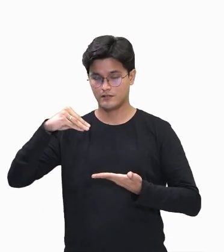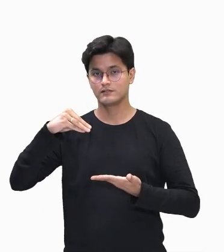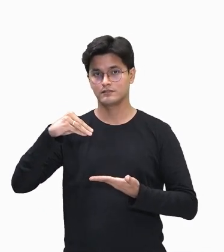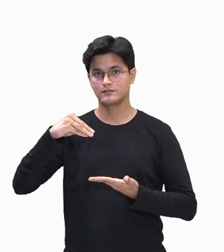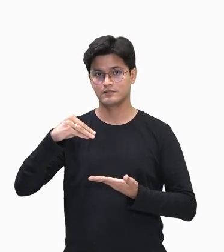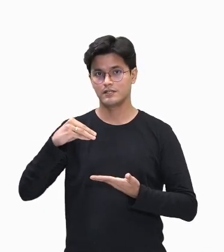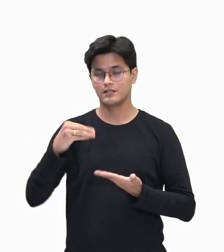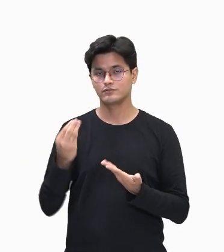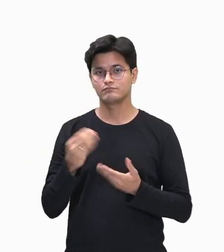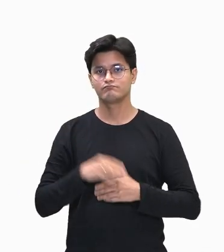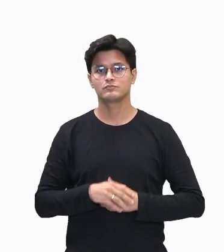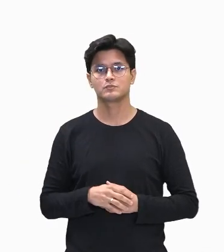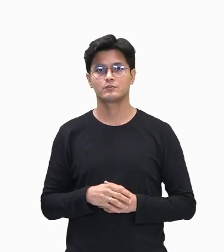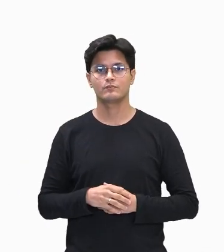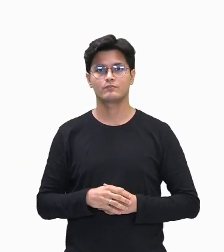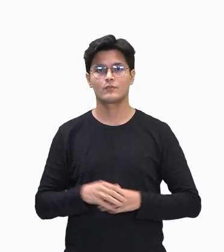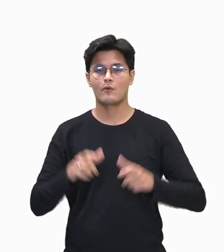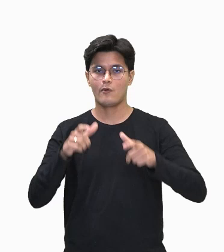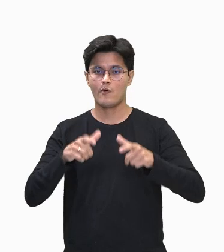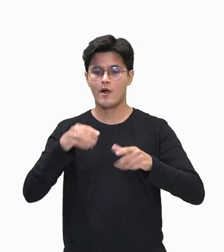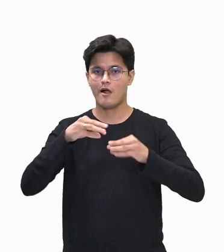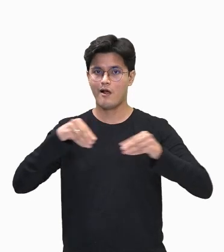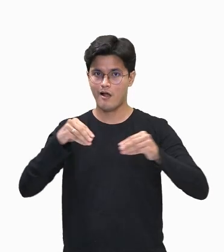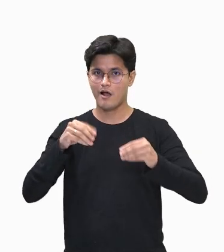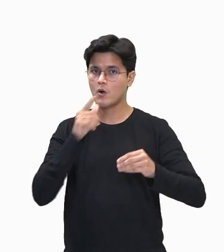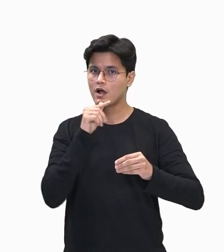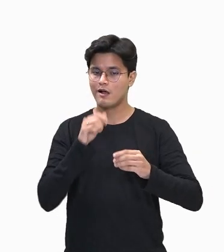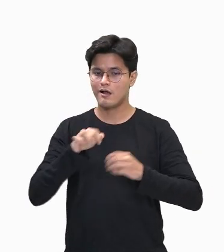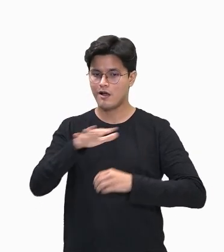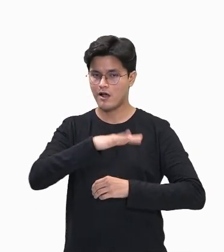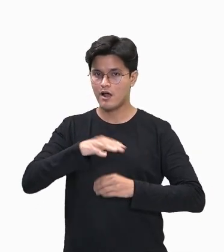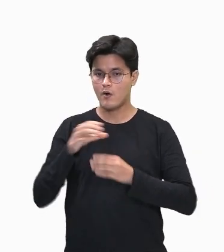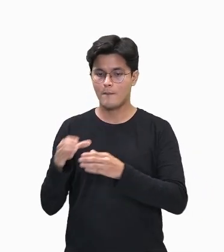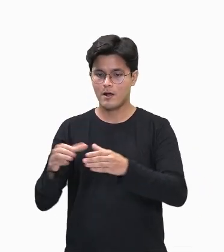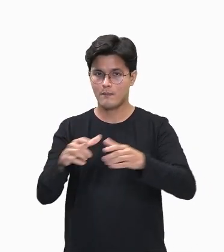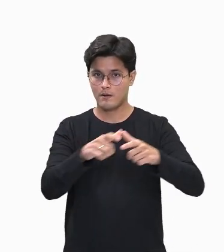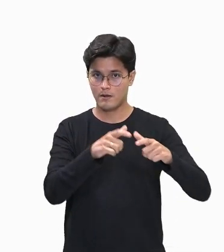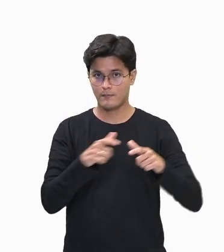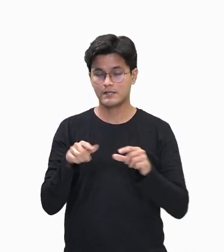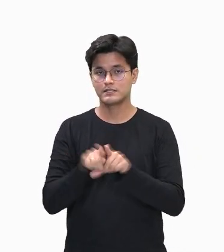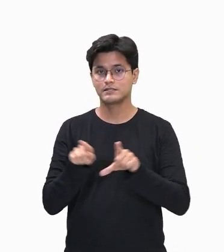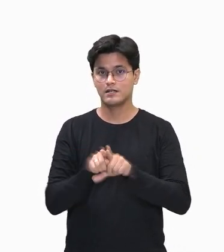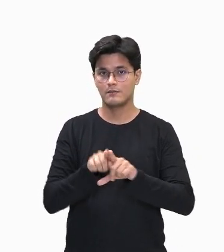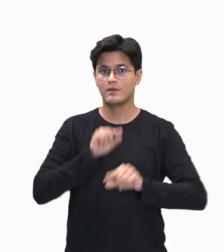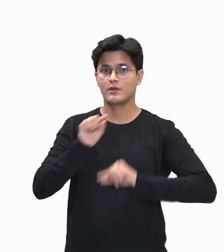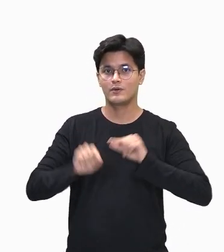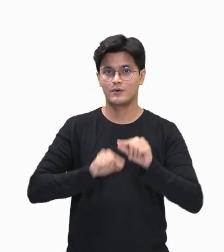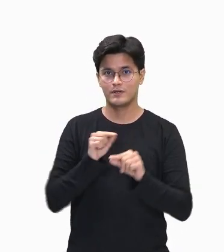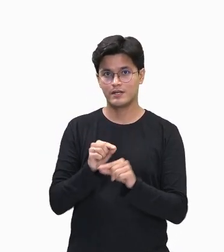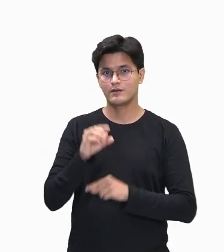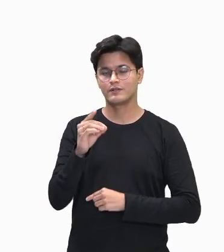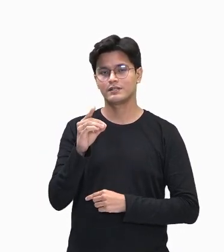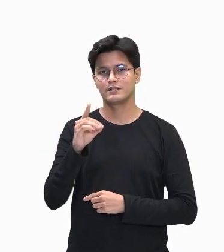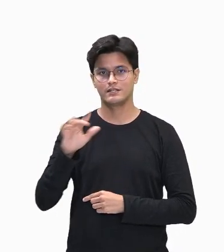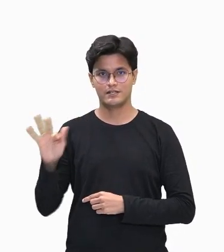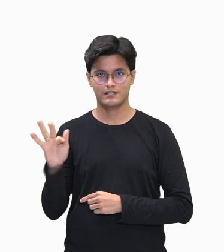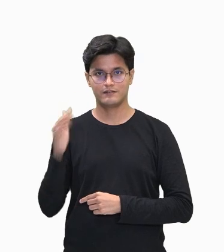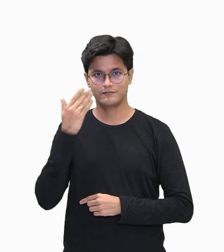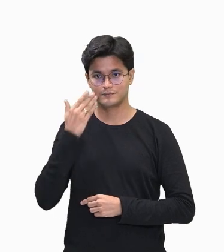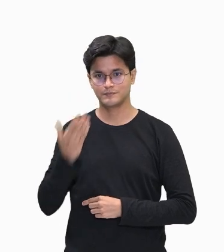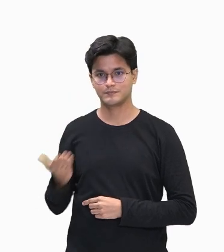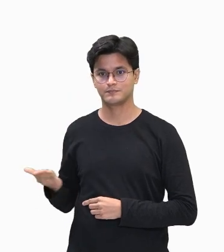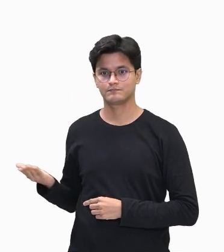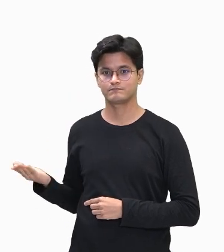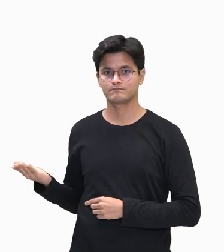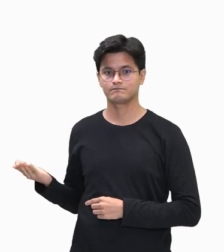ali no Oceano Atlântico, e também o nosso distrito federal. E aí a gente mostra aqui